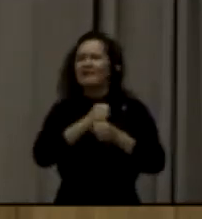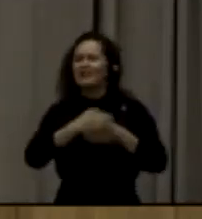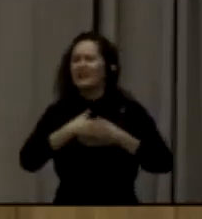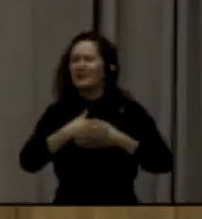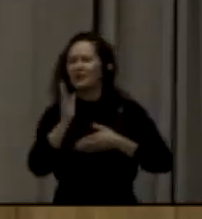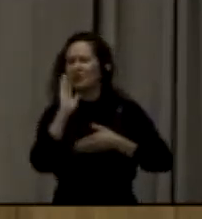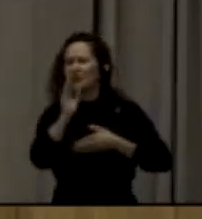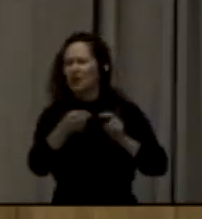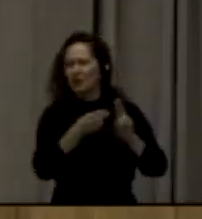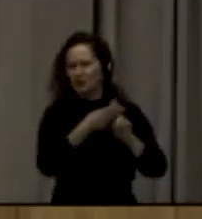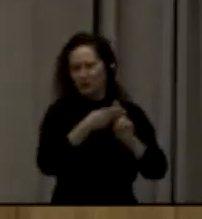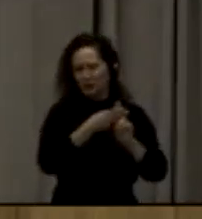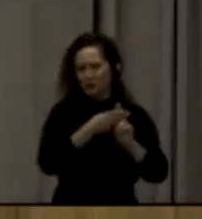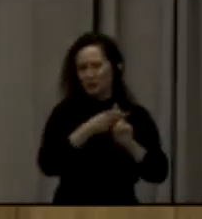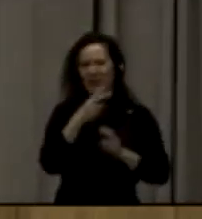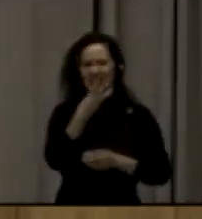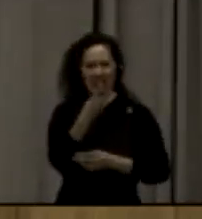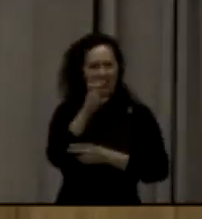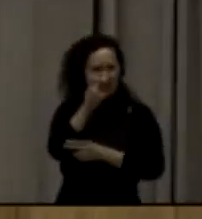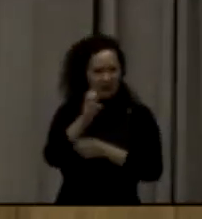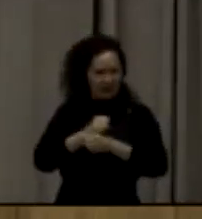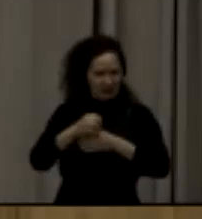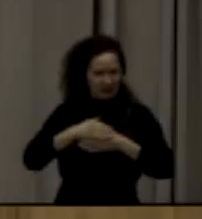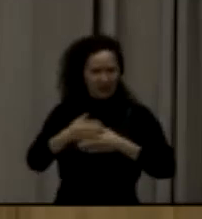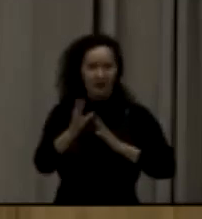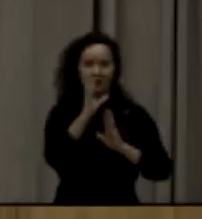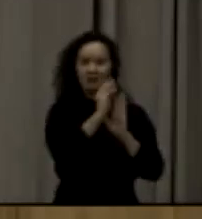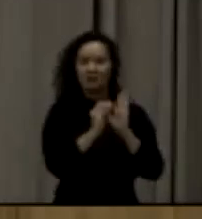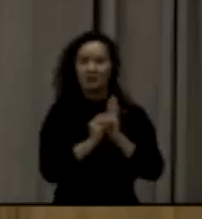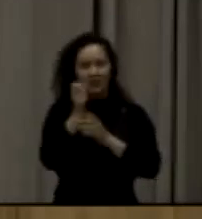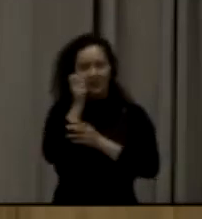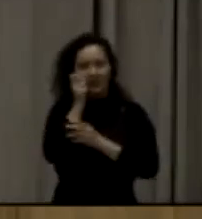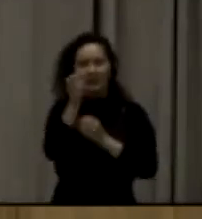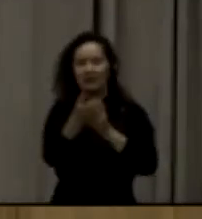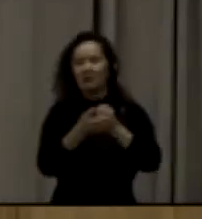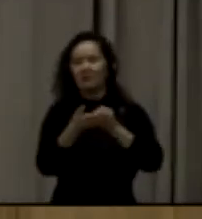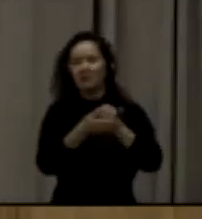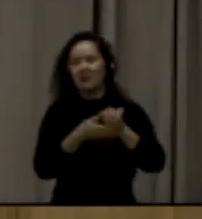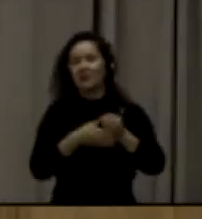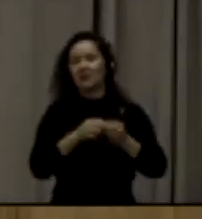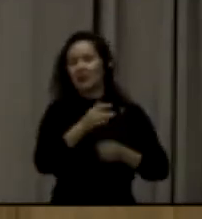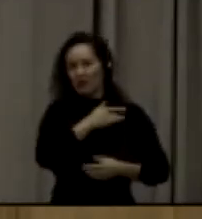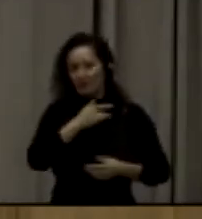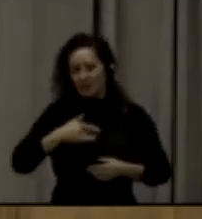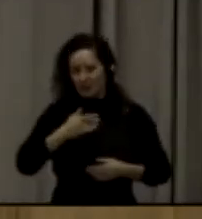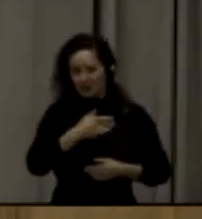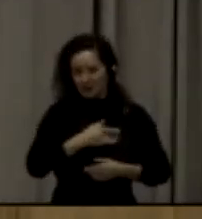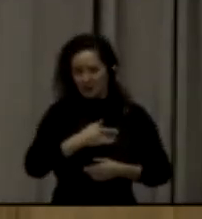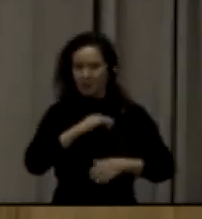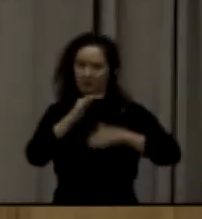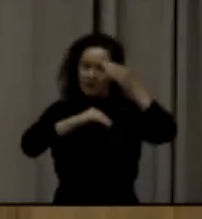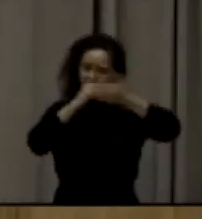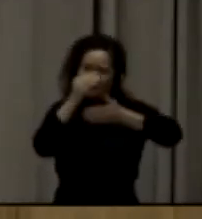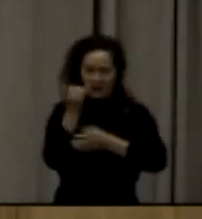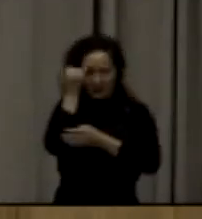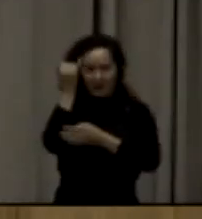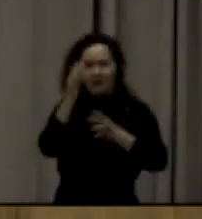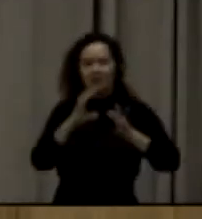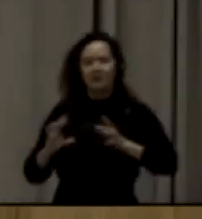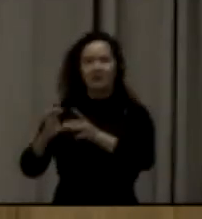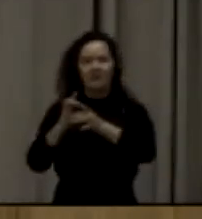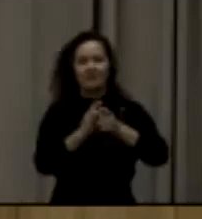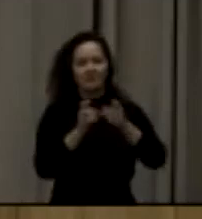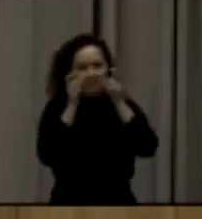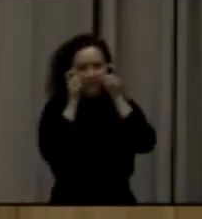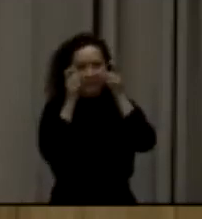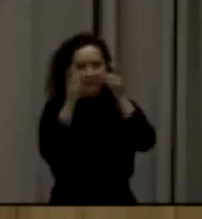do SUS, dos 35 anos já, do SUS, que é o modelo de atenção biomédica. Avançar na ideia da integralidade